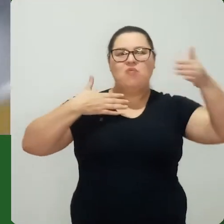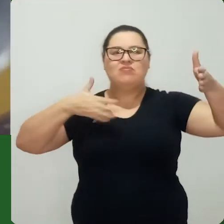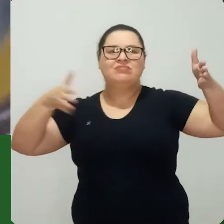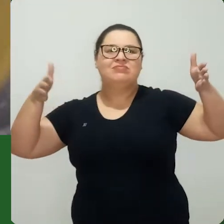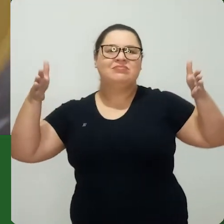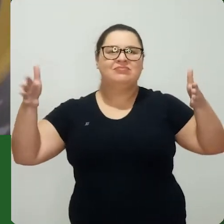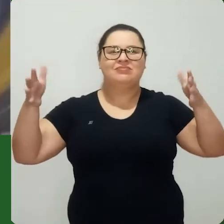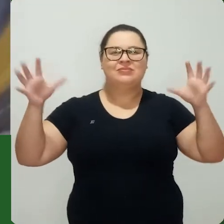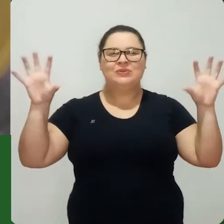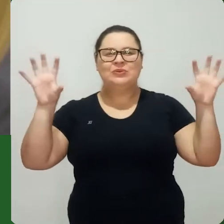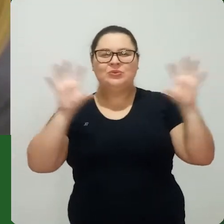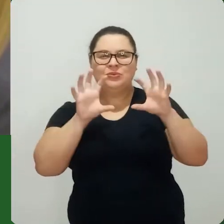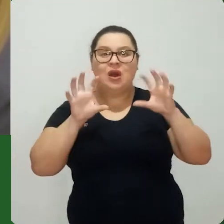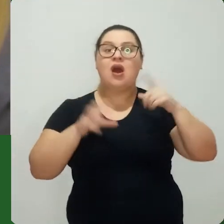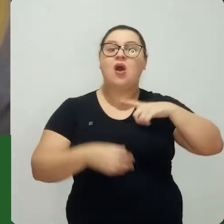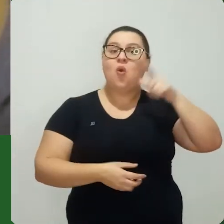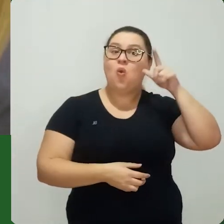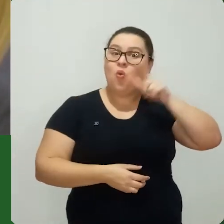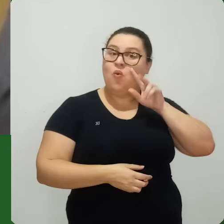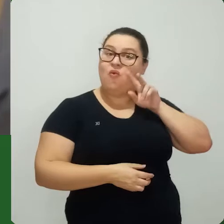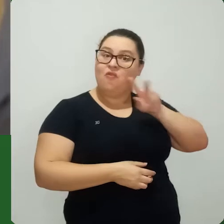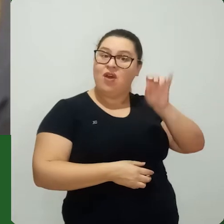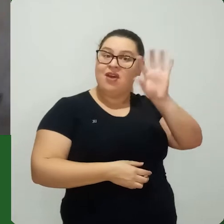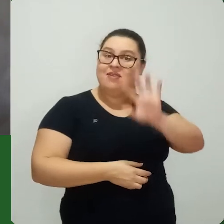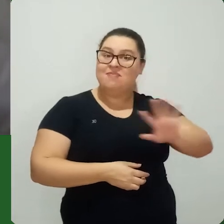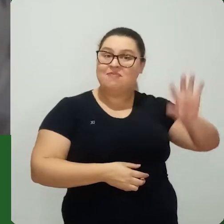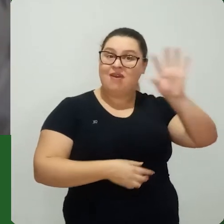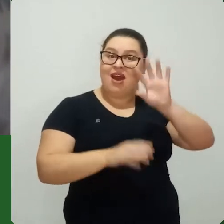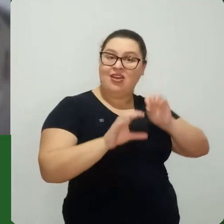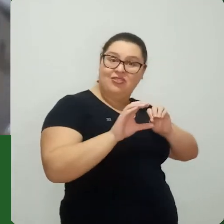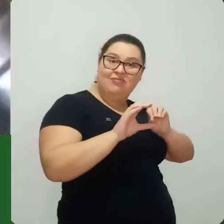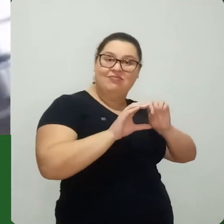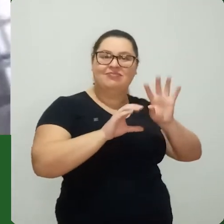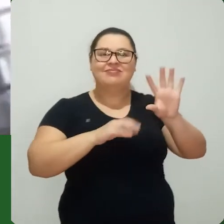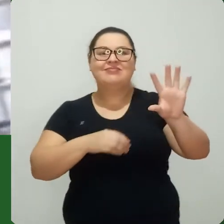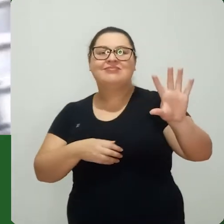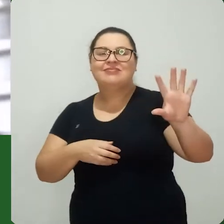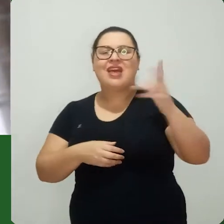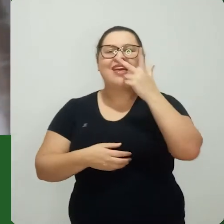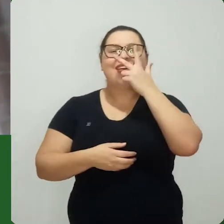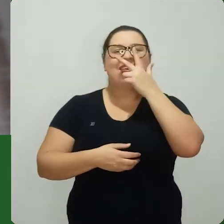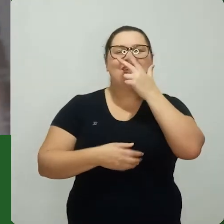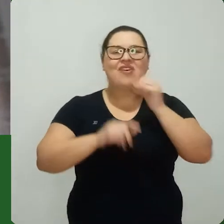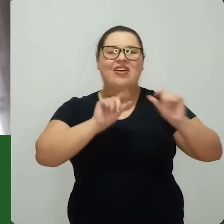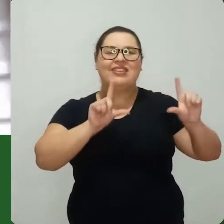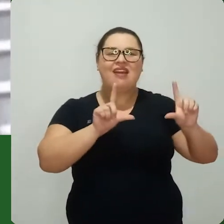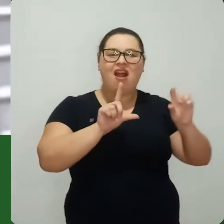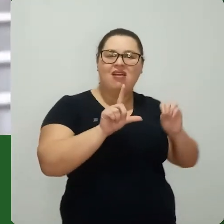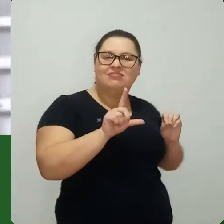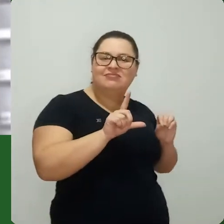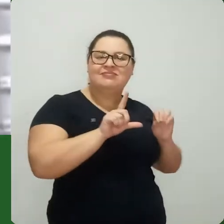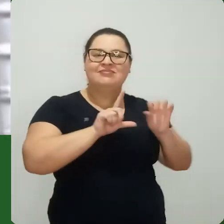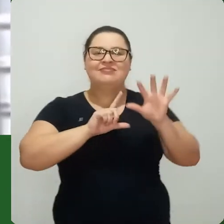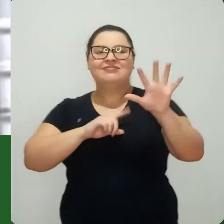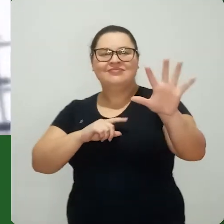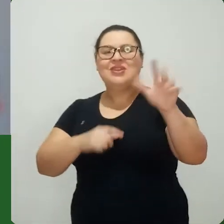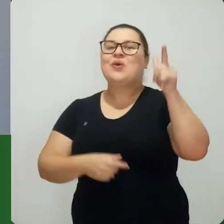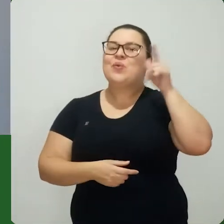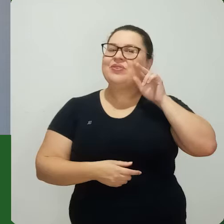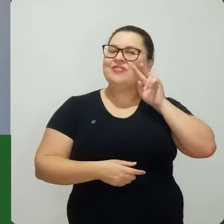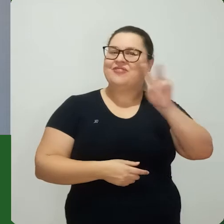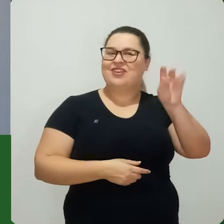espécie de tela de projeção aqui no fundo, eu consigo visualizar também essa imagem. Claro que eu tenho que estar em um ambiente idealmente bastante